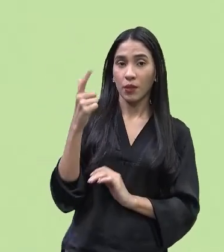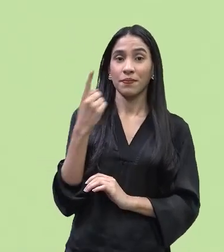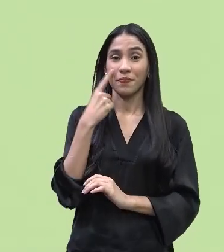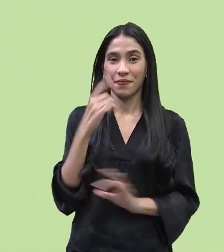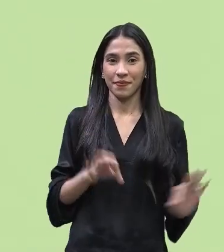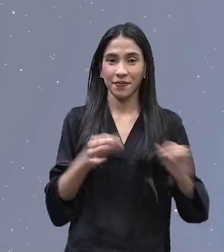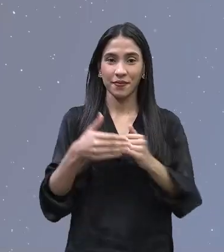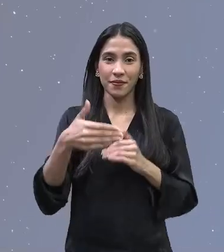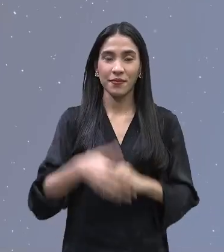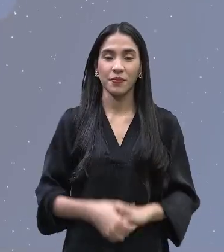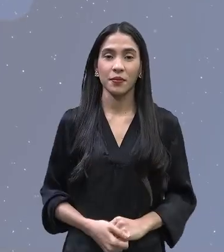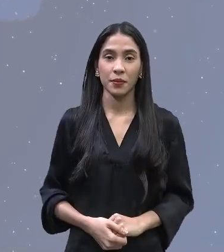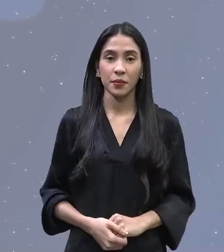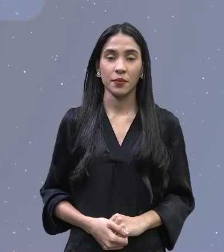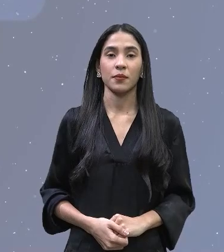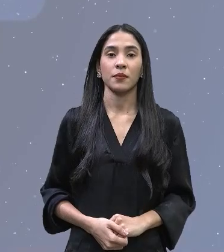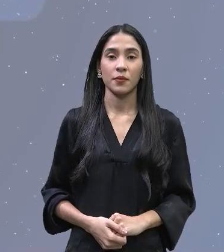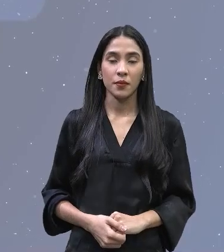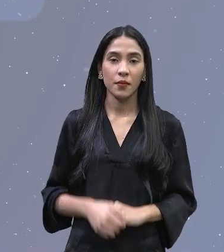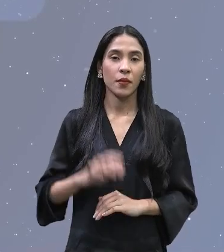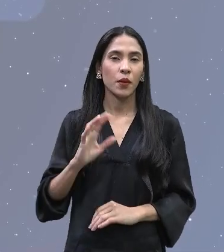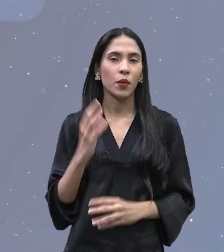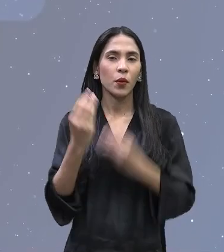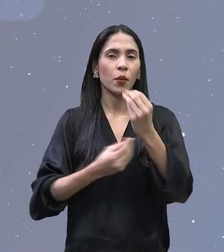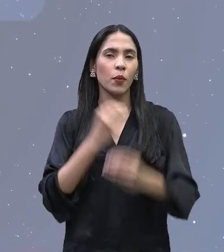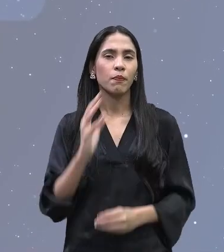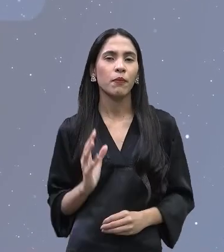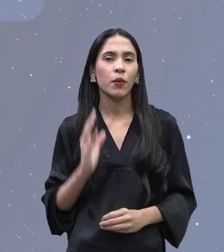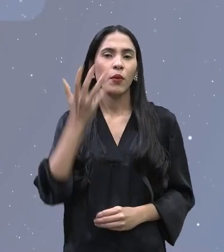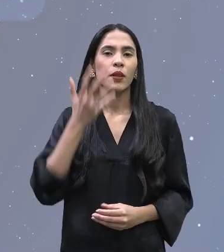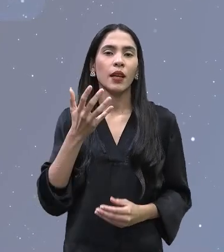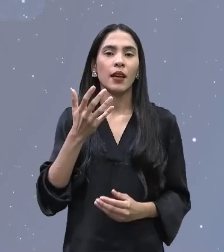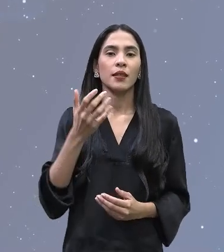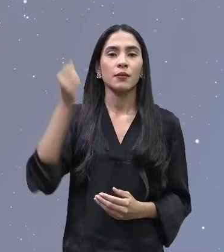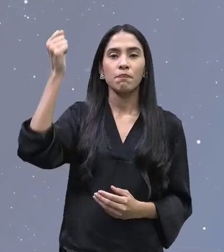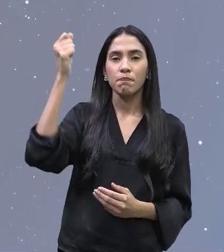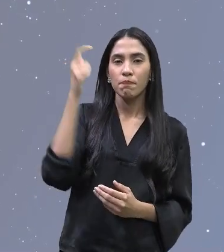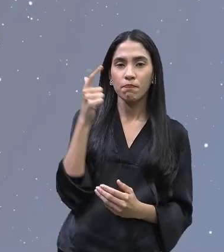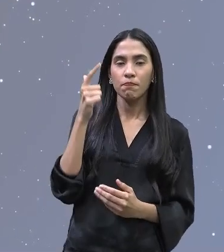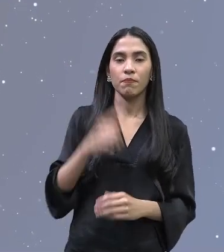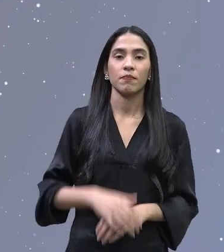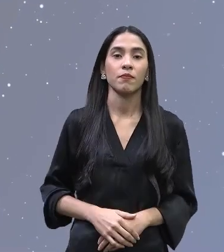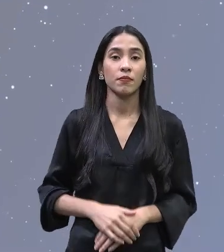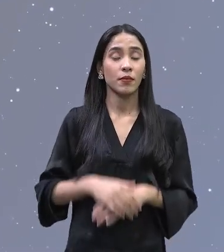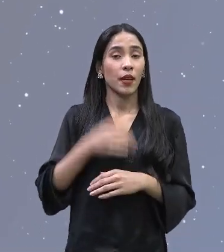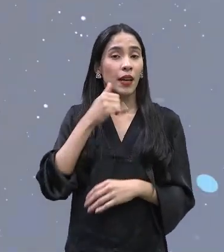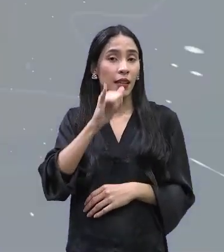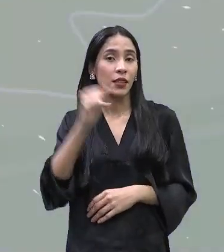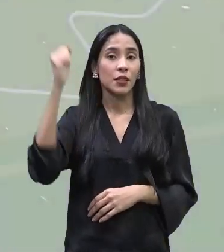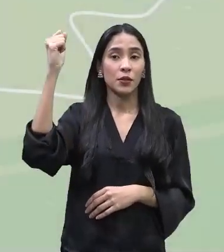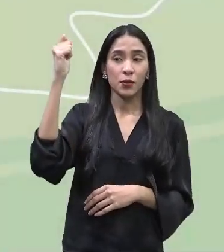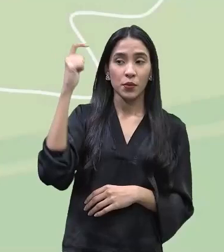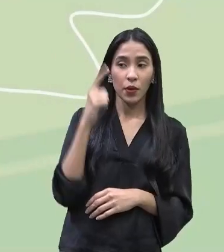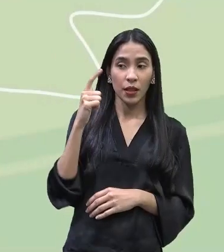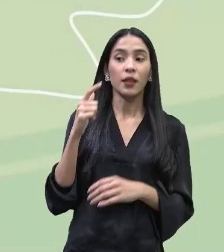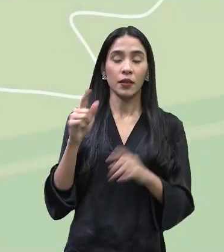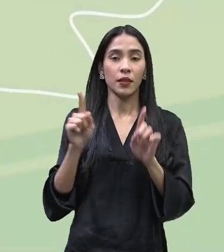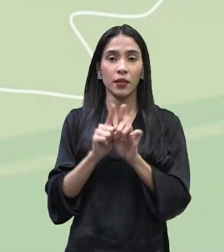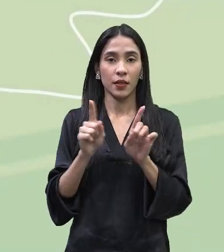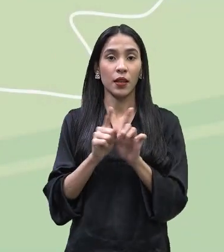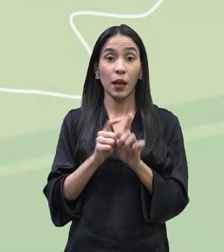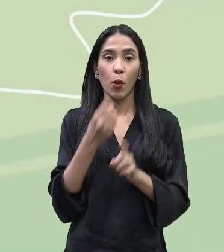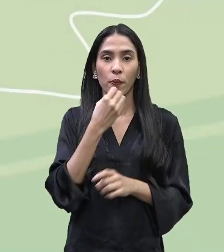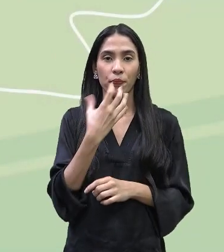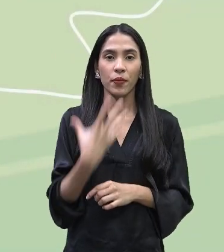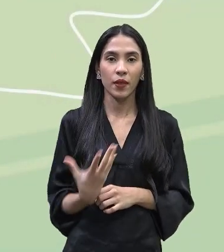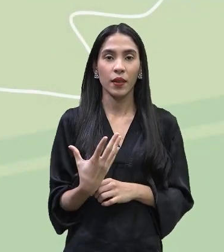só. Como funciona a energia solar? A energia solar é proveniente da luz do Sol